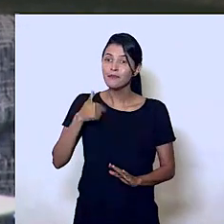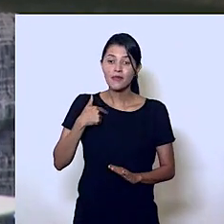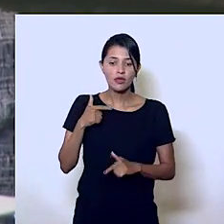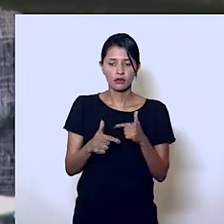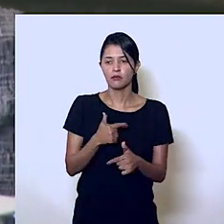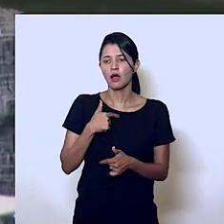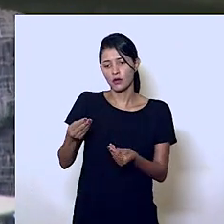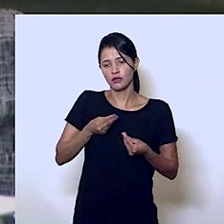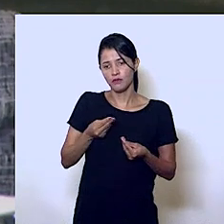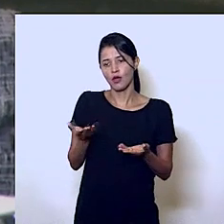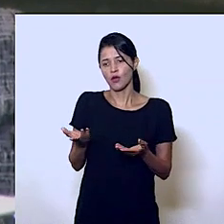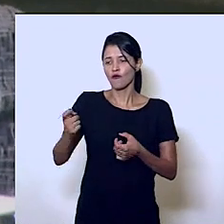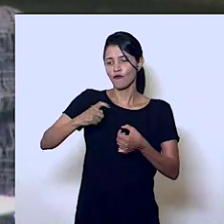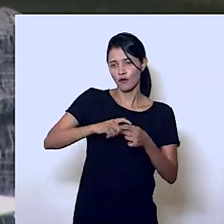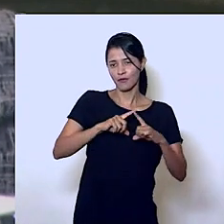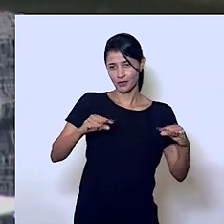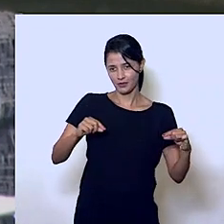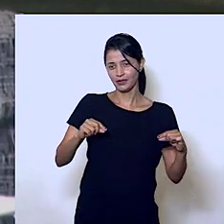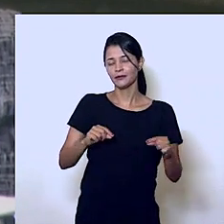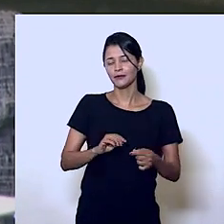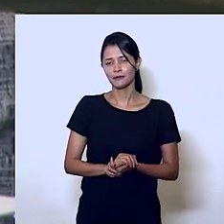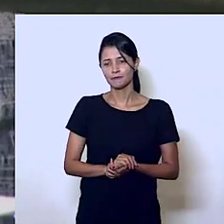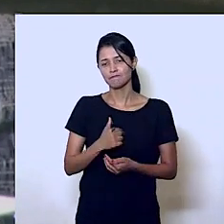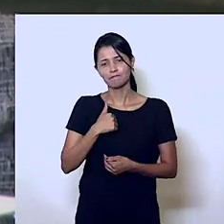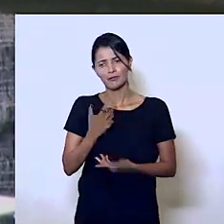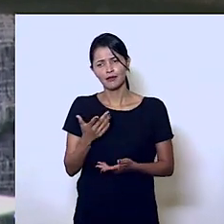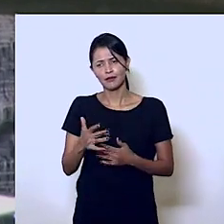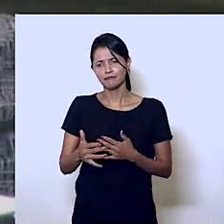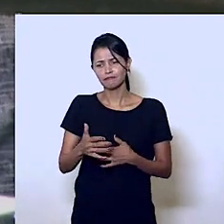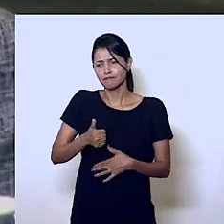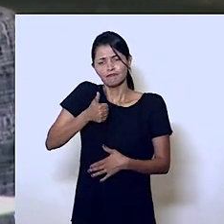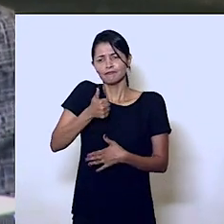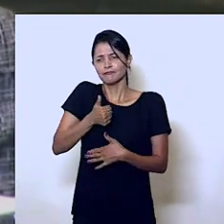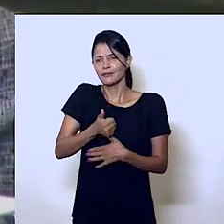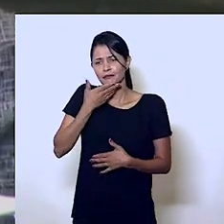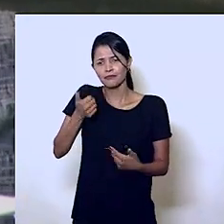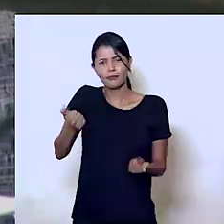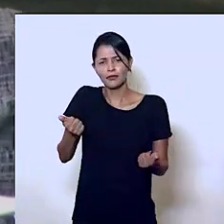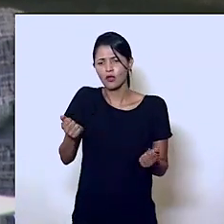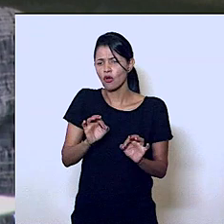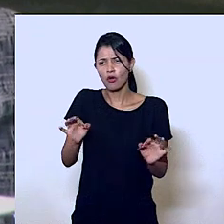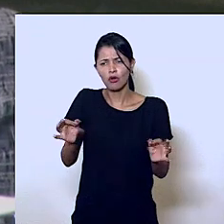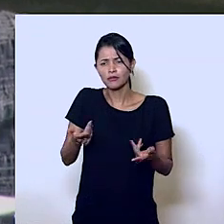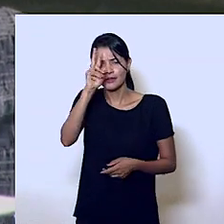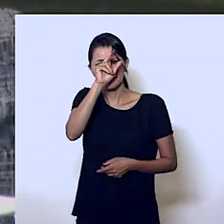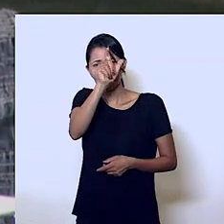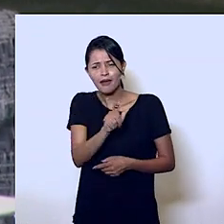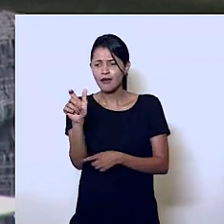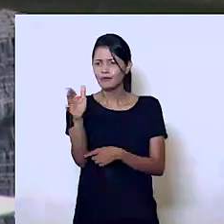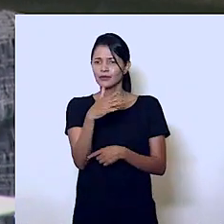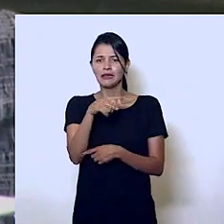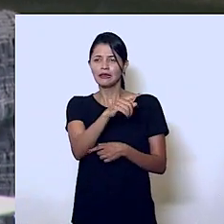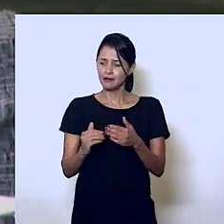Brasília. E, para mim, é um privilégio lembrar o diplomata que ocupava o alto cargo de